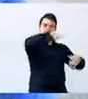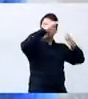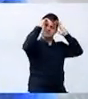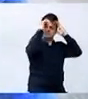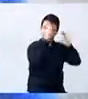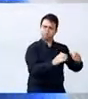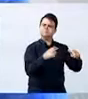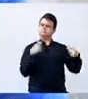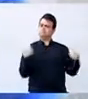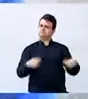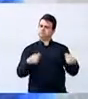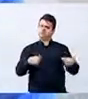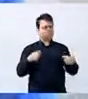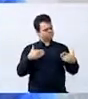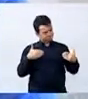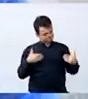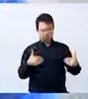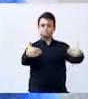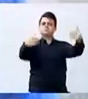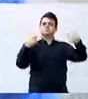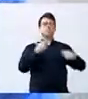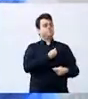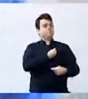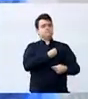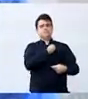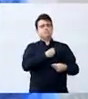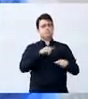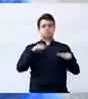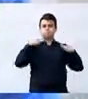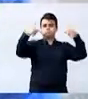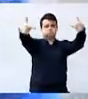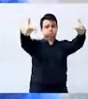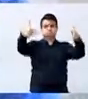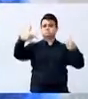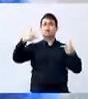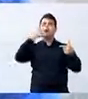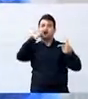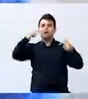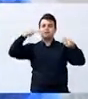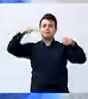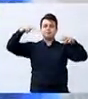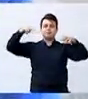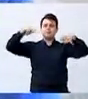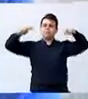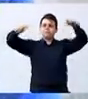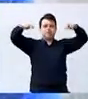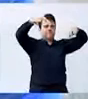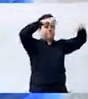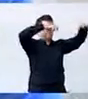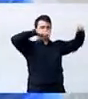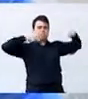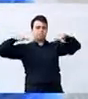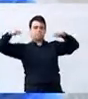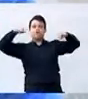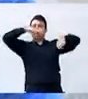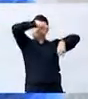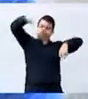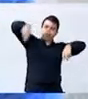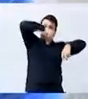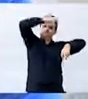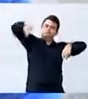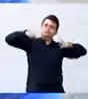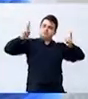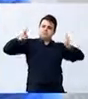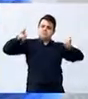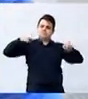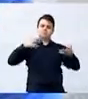respeitar e vamos seguir em frente, porque a vida é isso. É um grande carrossel que não para de girar. E dentro do carrossel você vai ver que